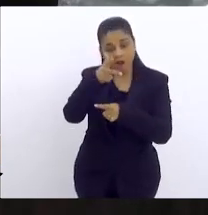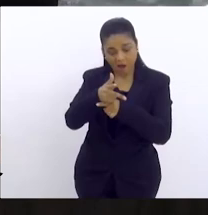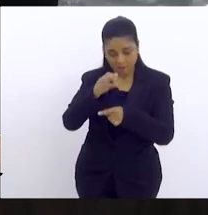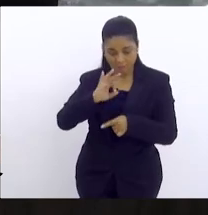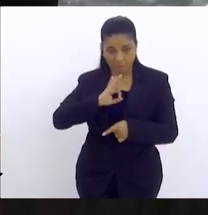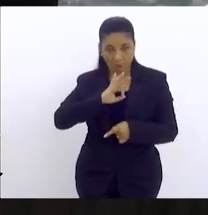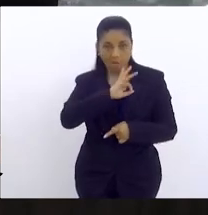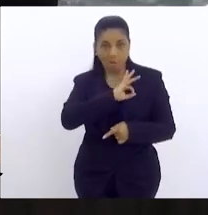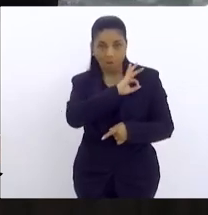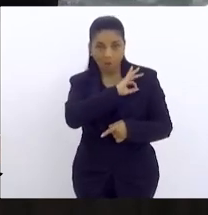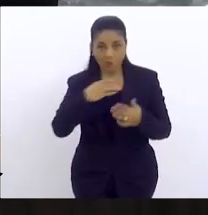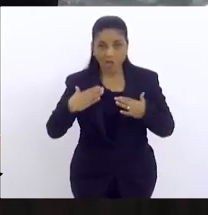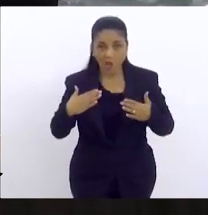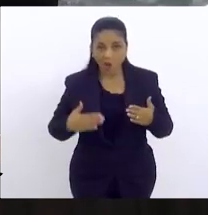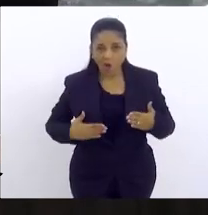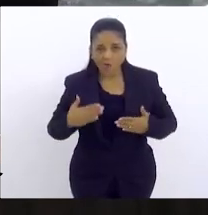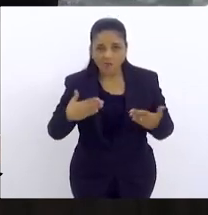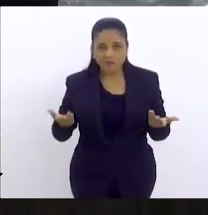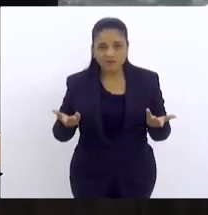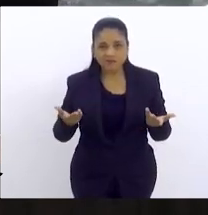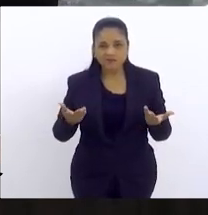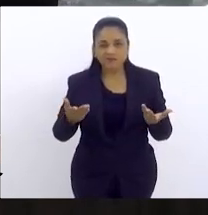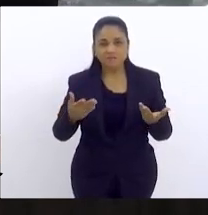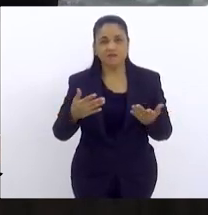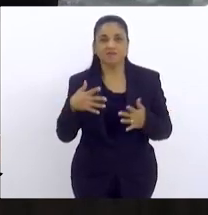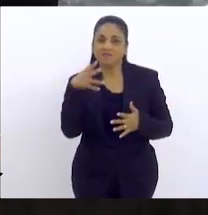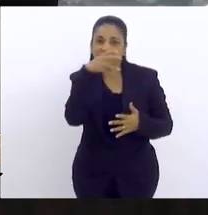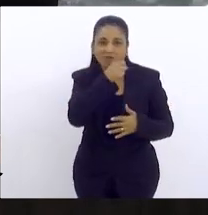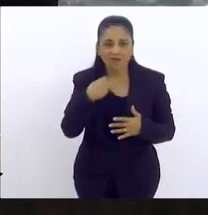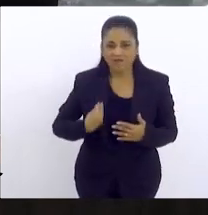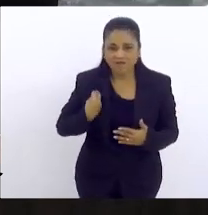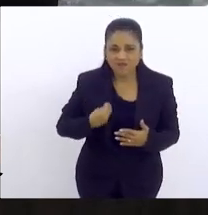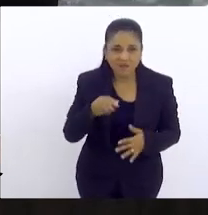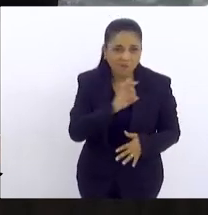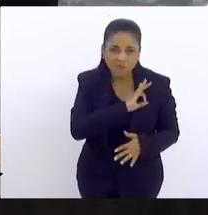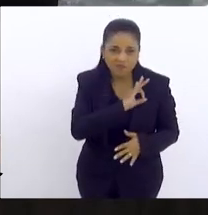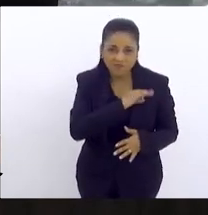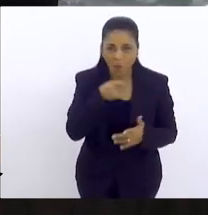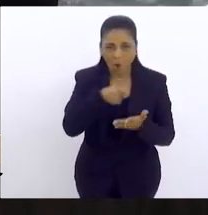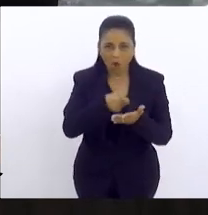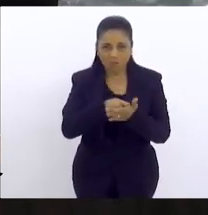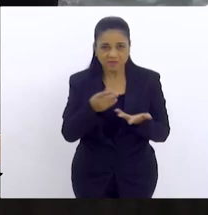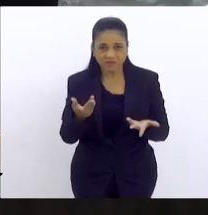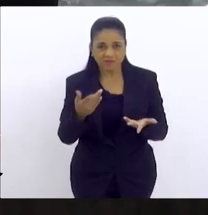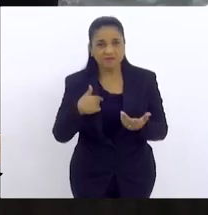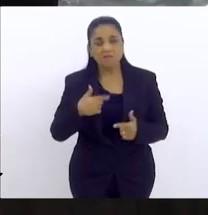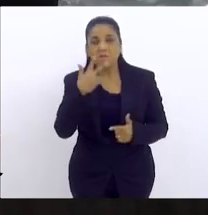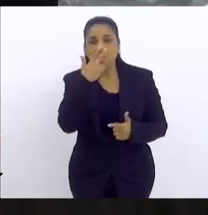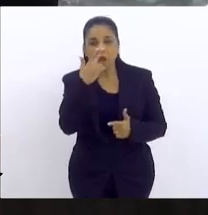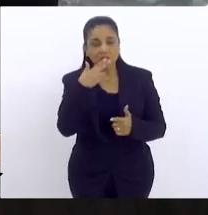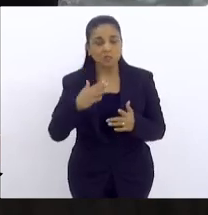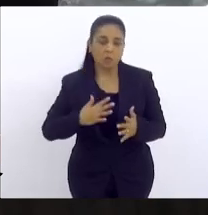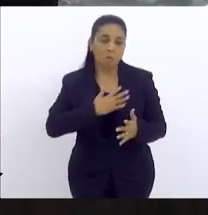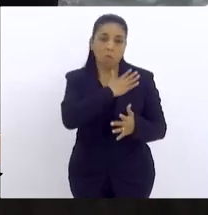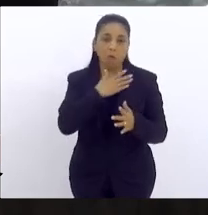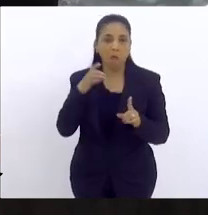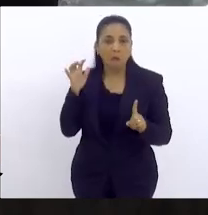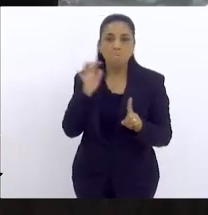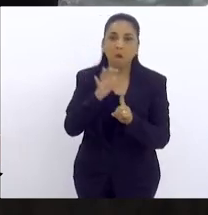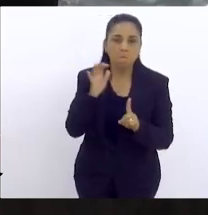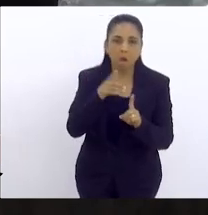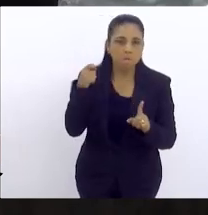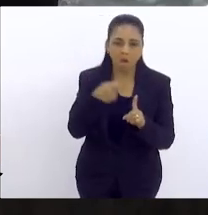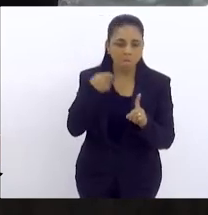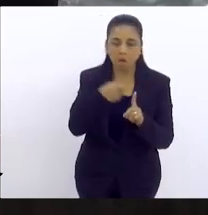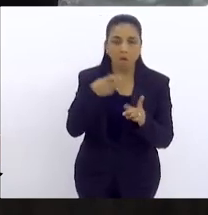não brigam a fazer esse tipo de coisa para salvar a vida dos nossos policiais que muita das vezes quero falar que parece que eu tô batendo coral Não tô batendo Coronel tô falando a